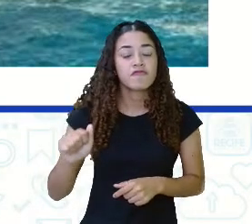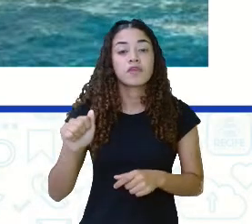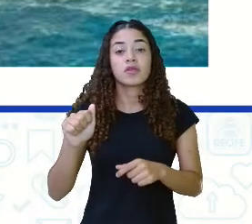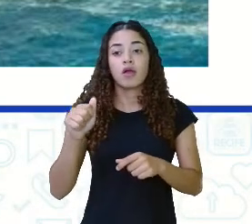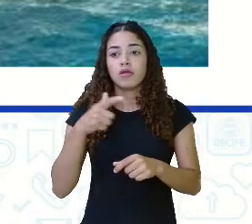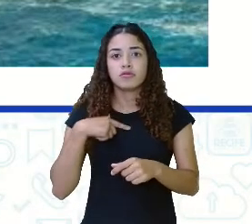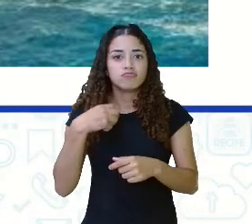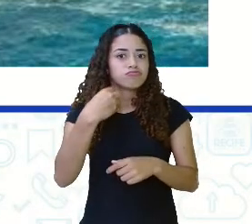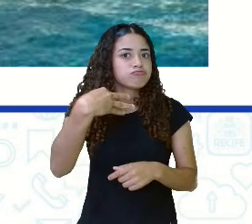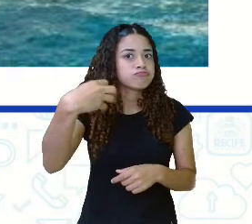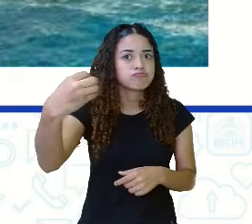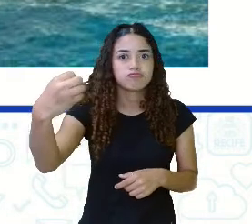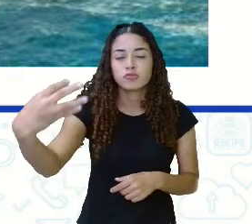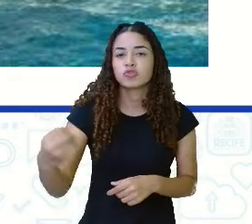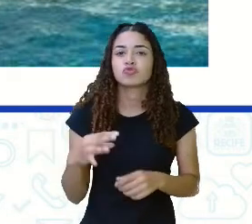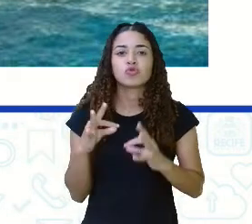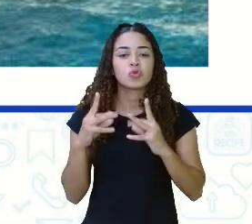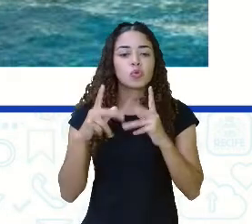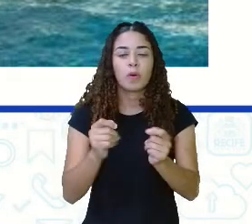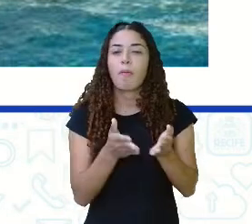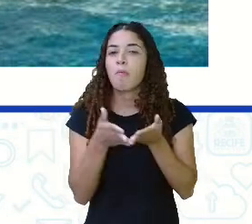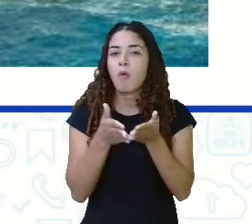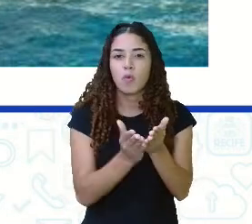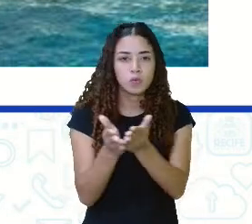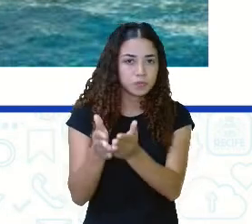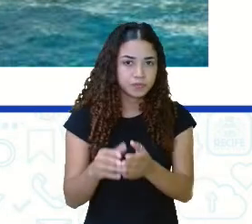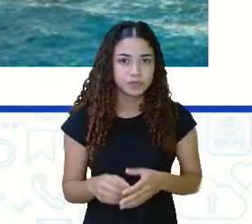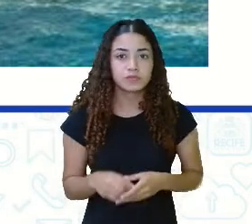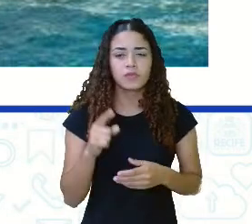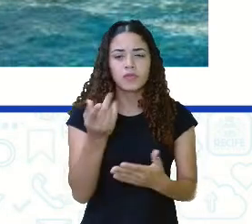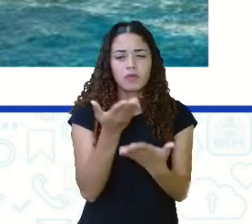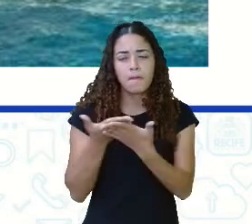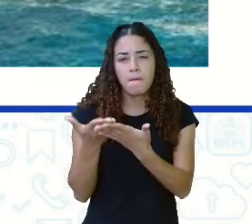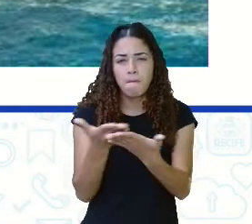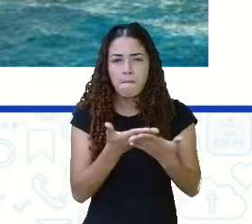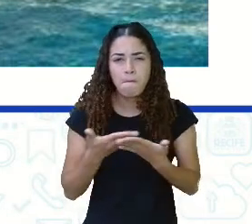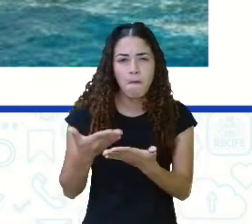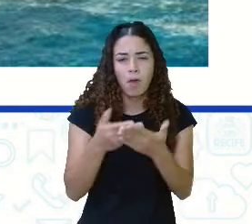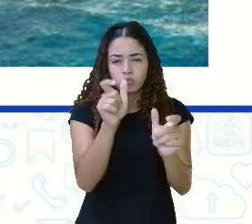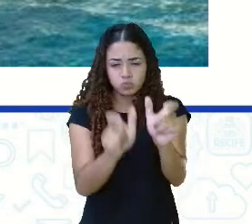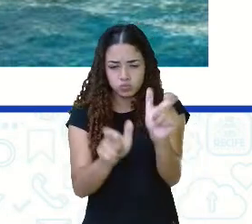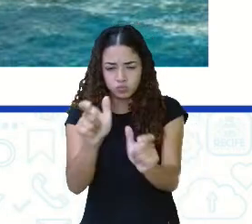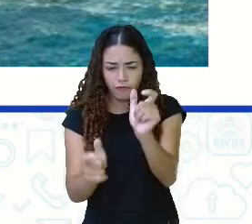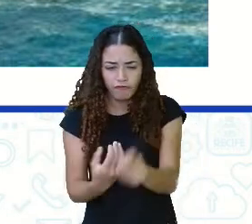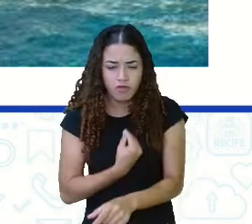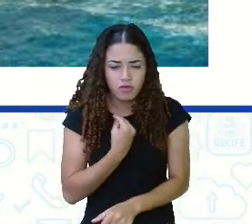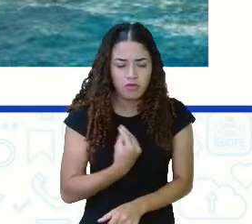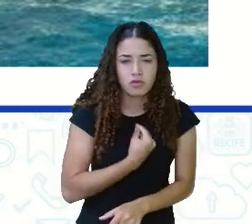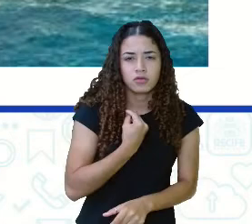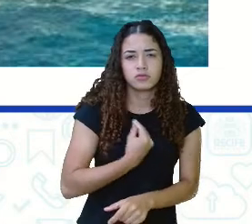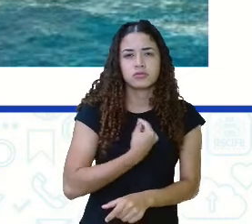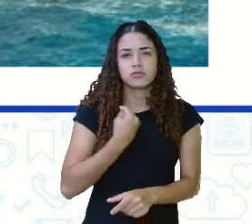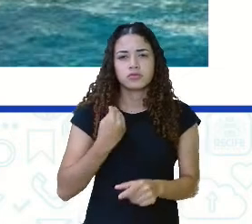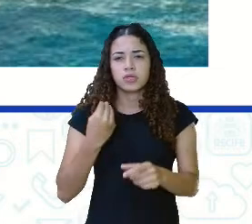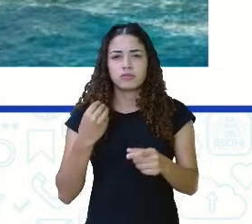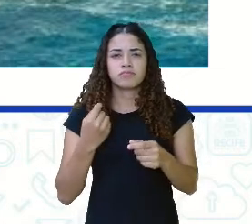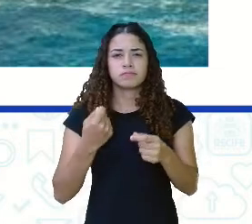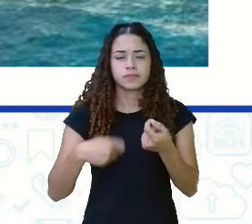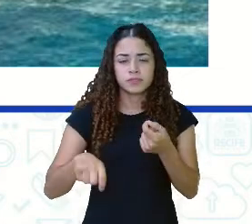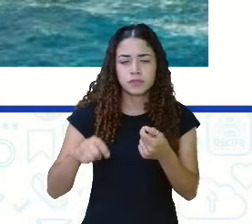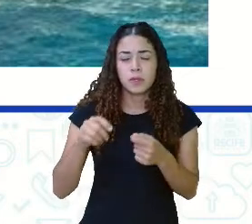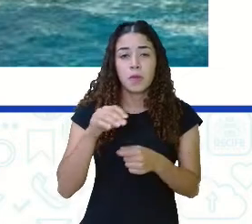isso tudo em cima desse navio, tá certo? E aí ele foi estudando as espécies que ele via, catalogando